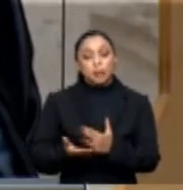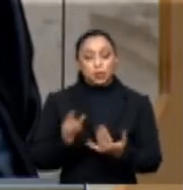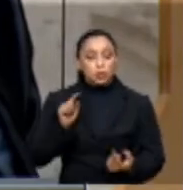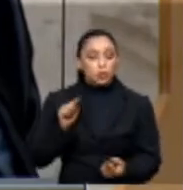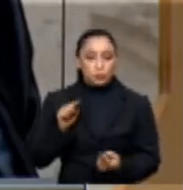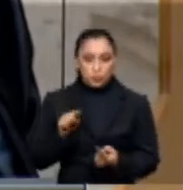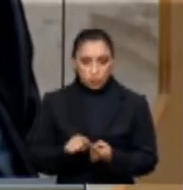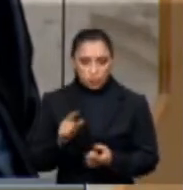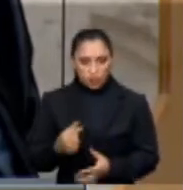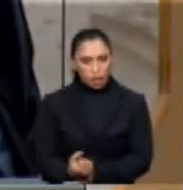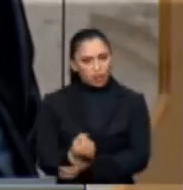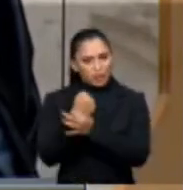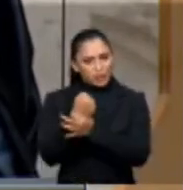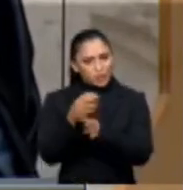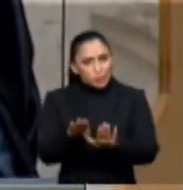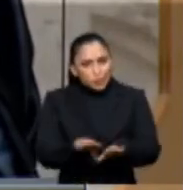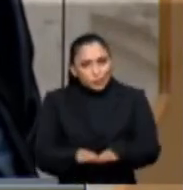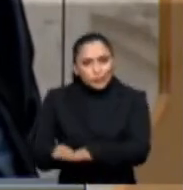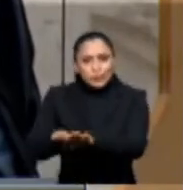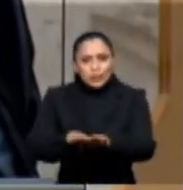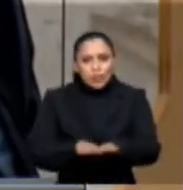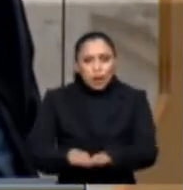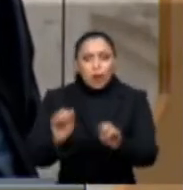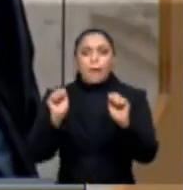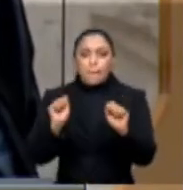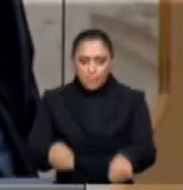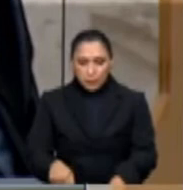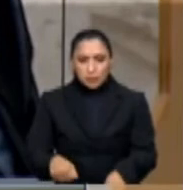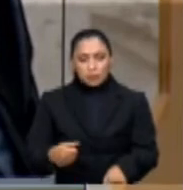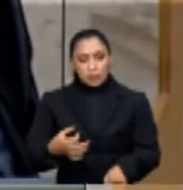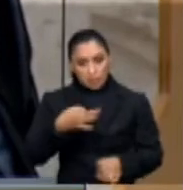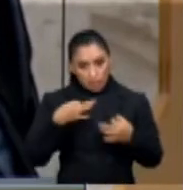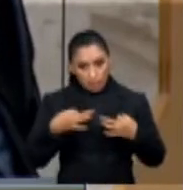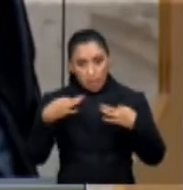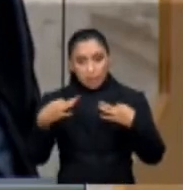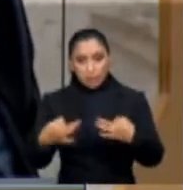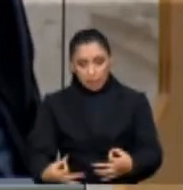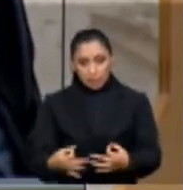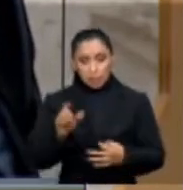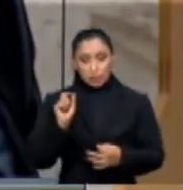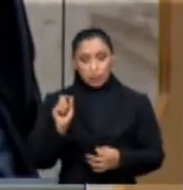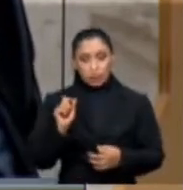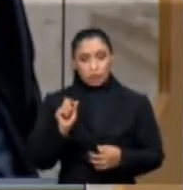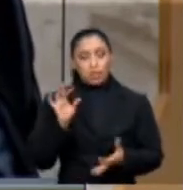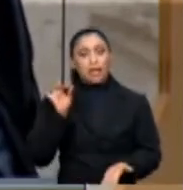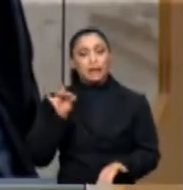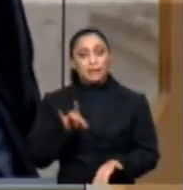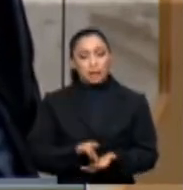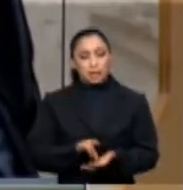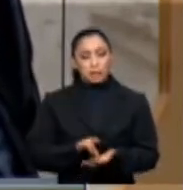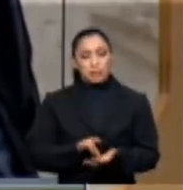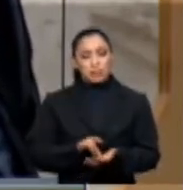essencialmente, garantir o tratamento isonômico e possibilitar, em atenção ao princípio da eficiência,